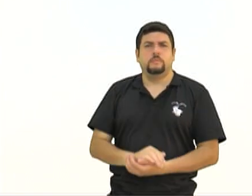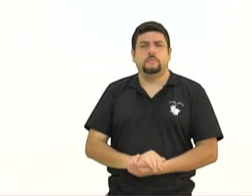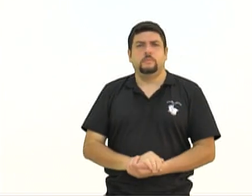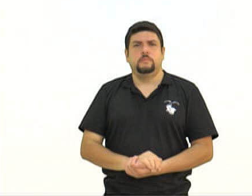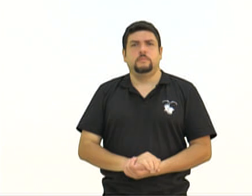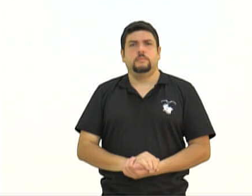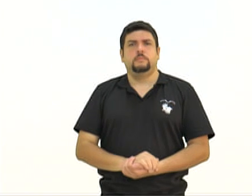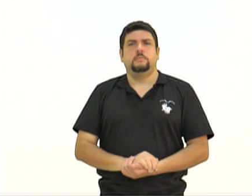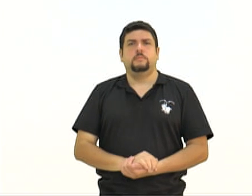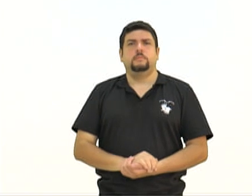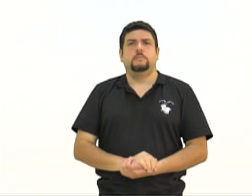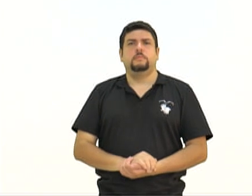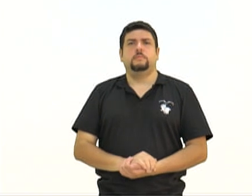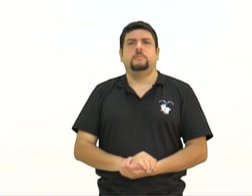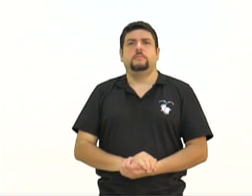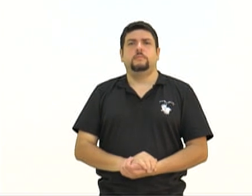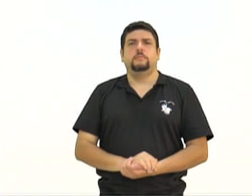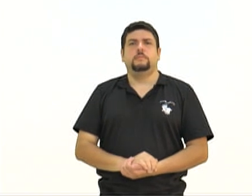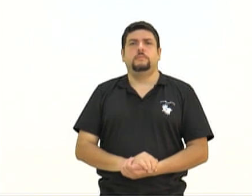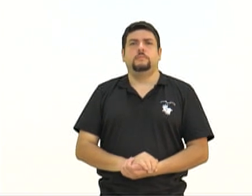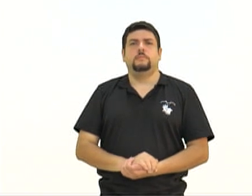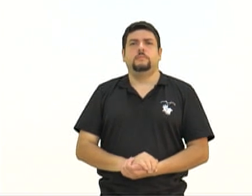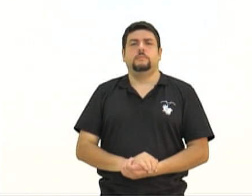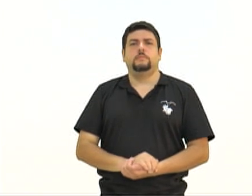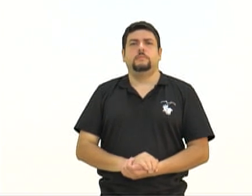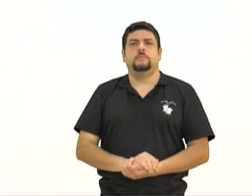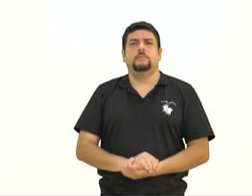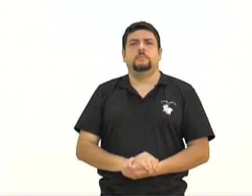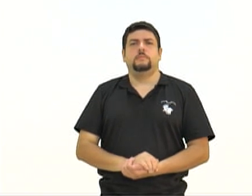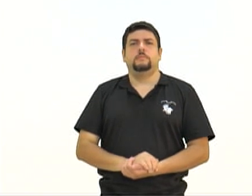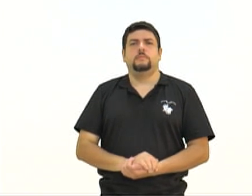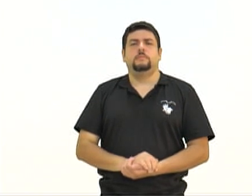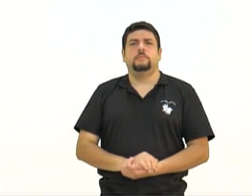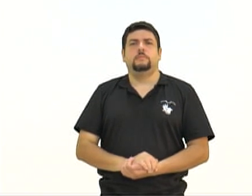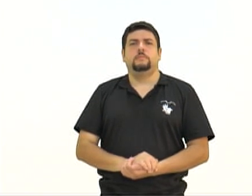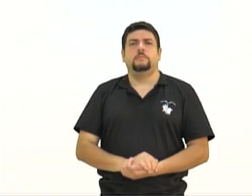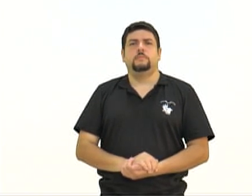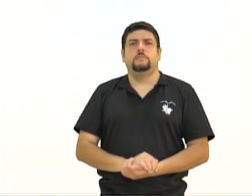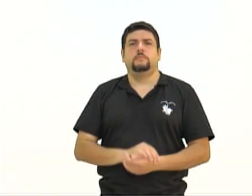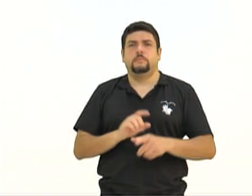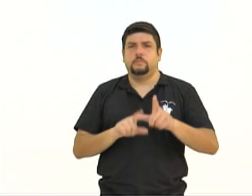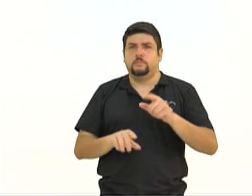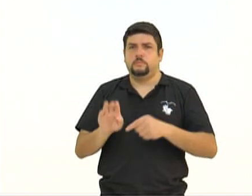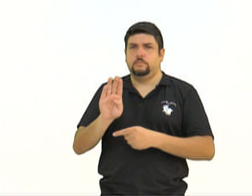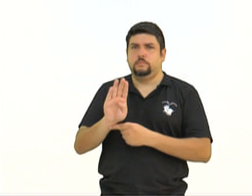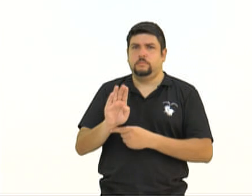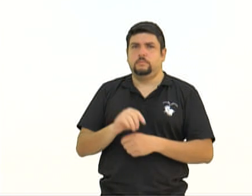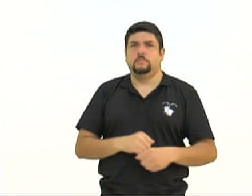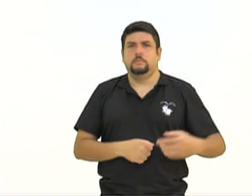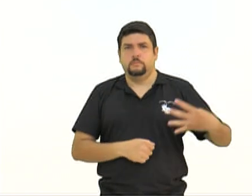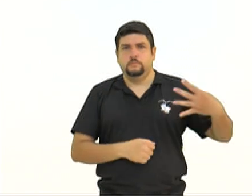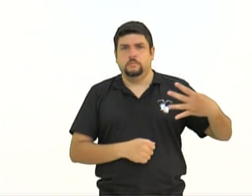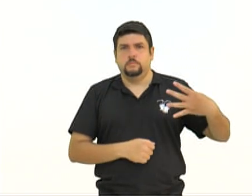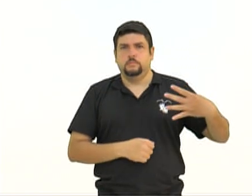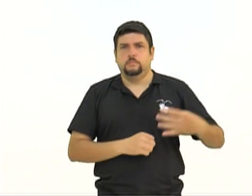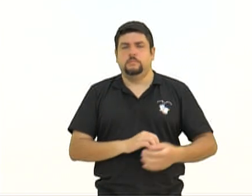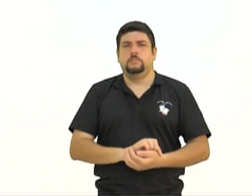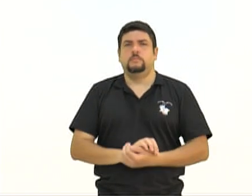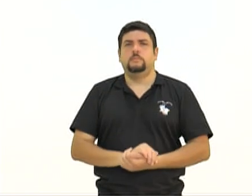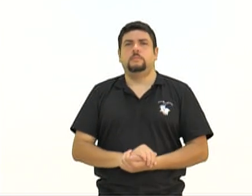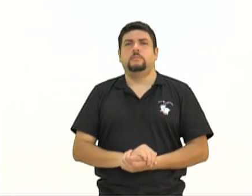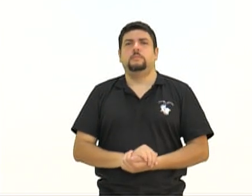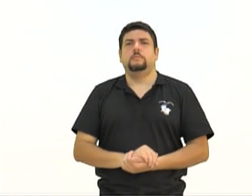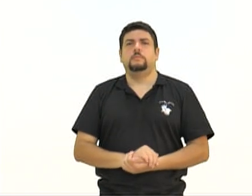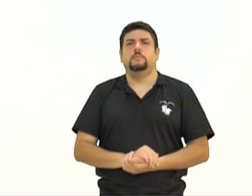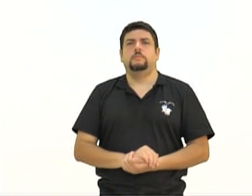On September 4th, 1981. Então, letra B que é a correta. 4, she was nominated